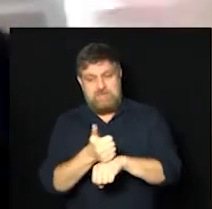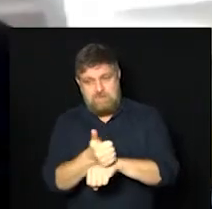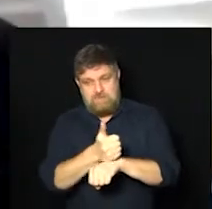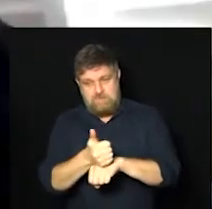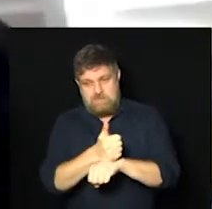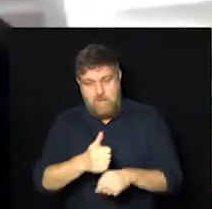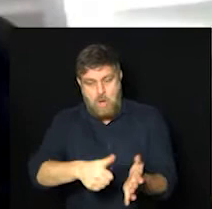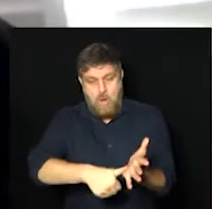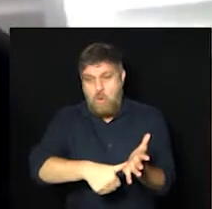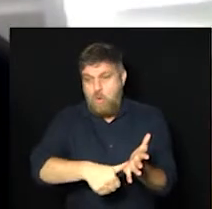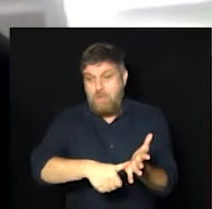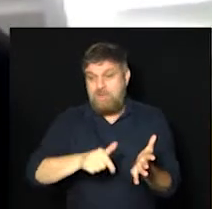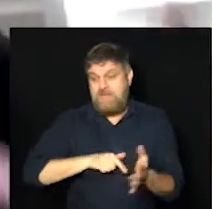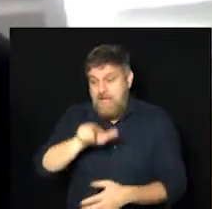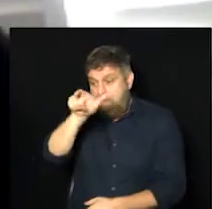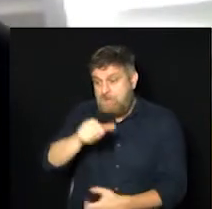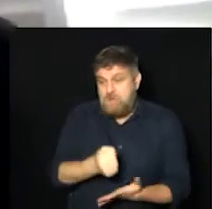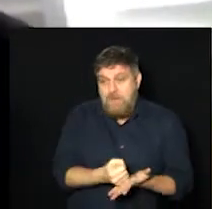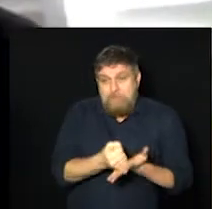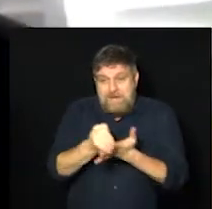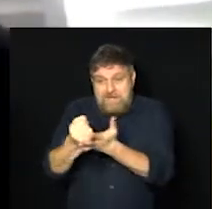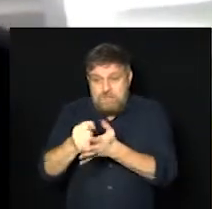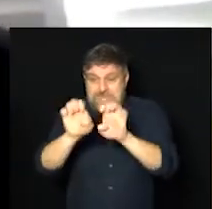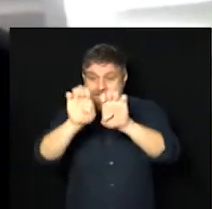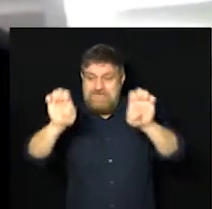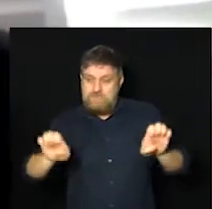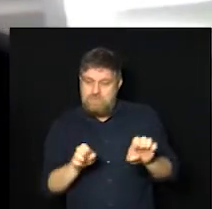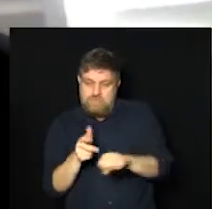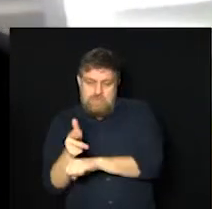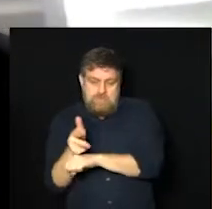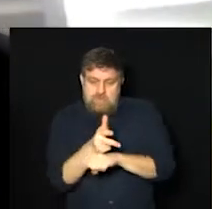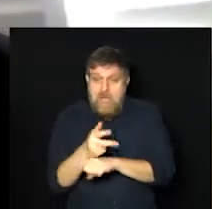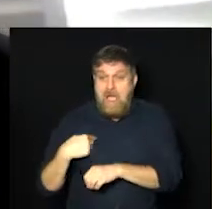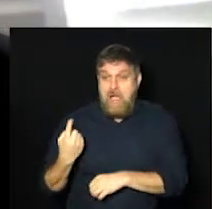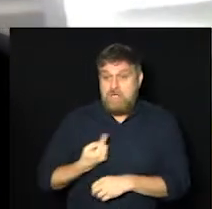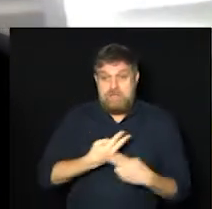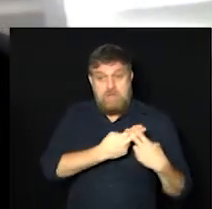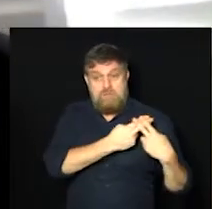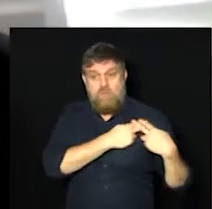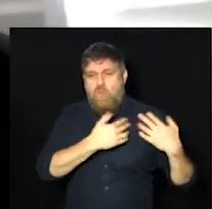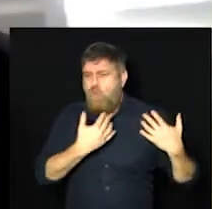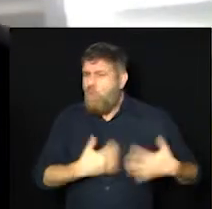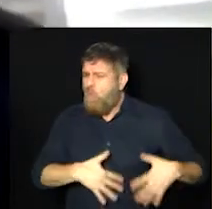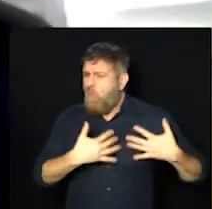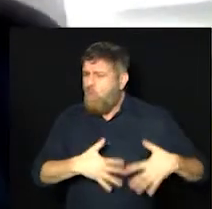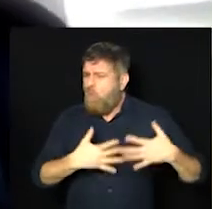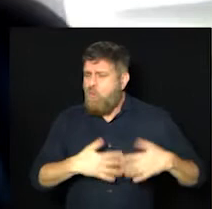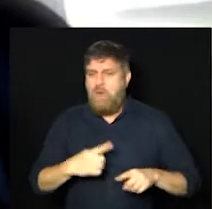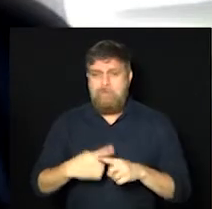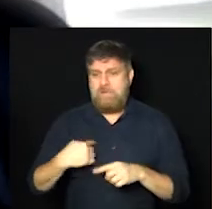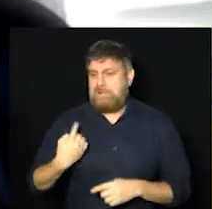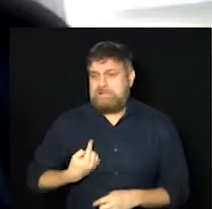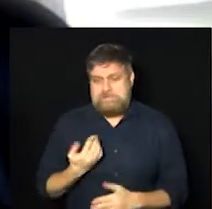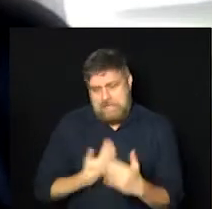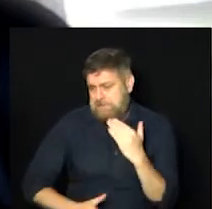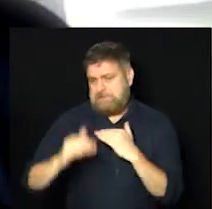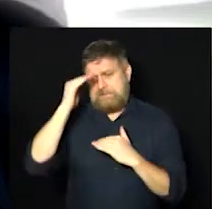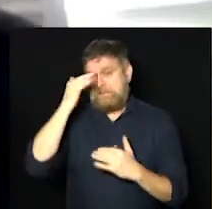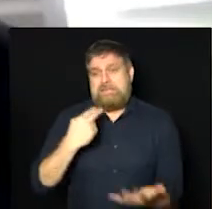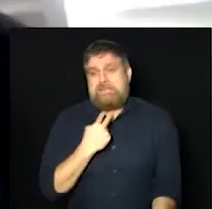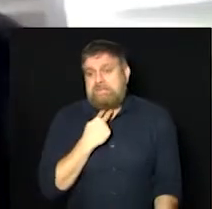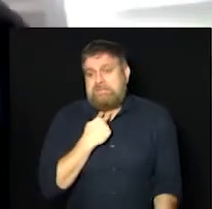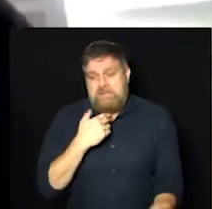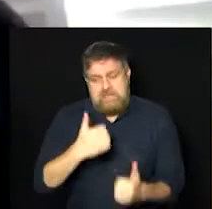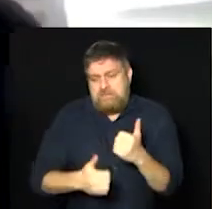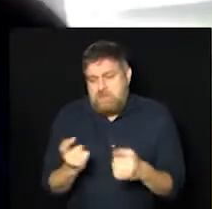dispõe alguém para ajudar na parte ali estrutural. Então a gente está com muita responsabilidade e com esperança, porque ninguém aguenta mais e o esporte precisa